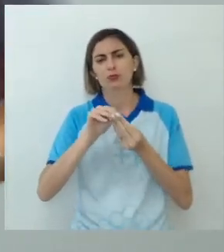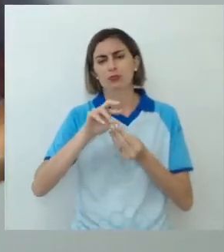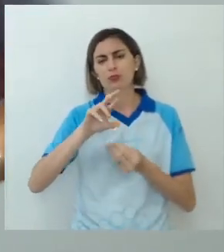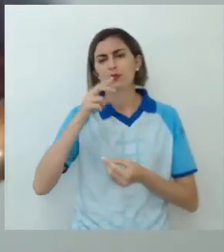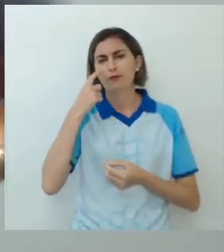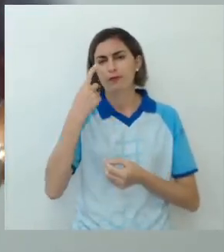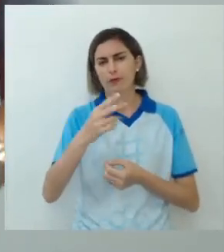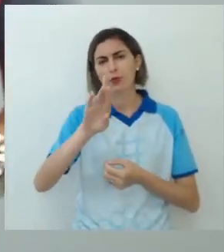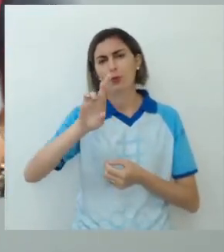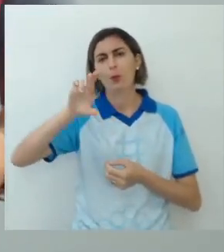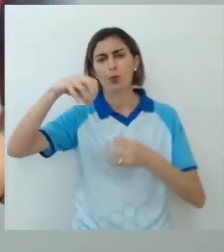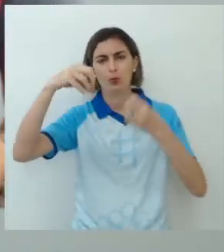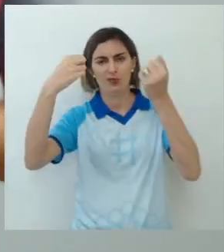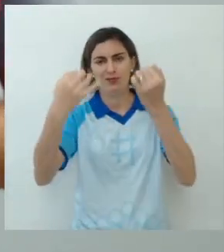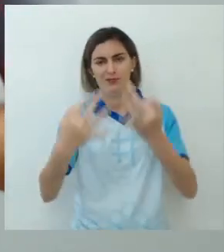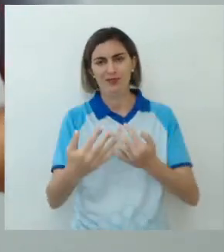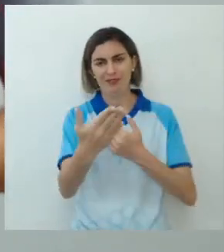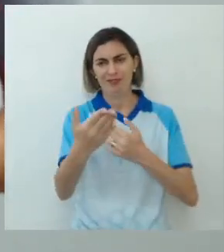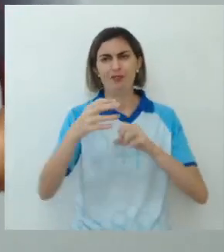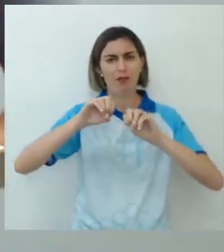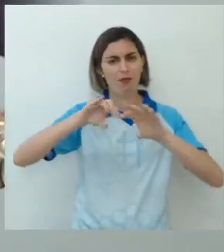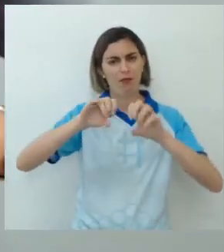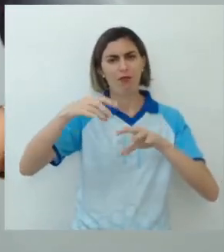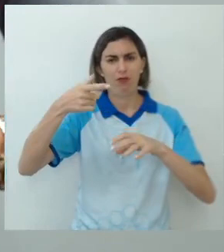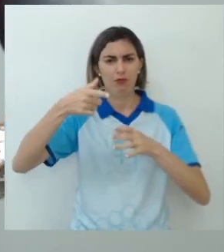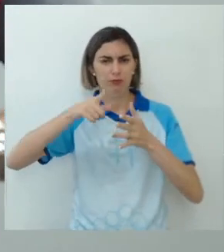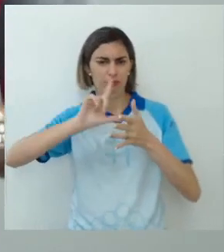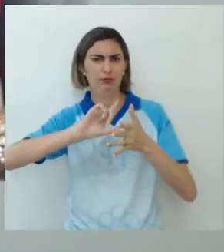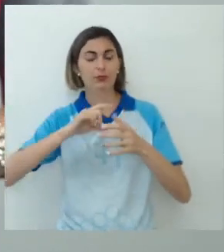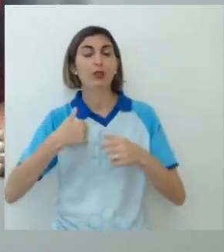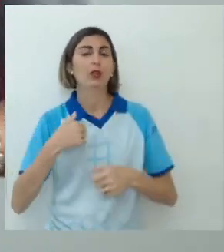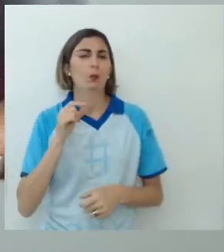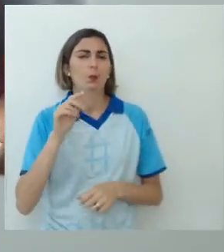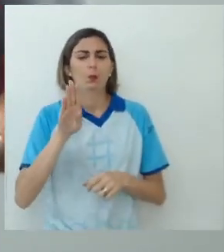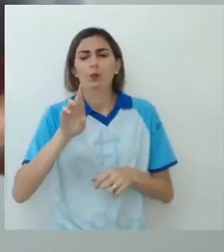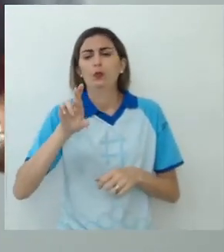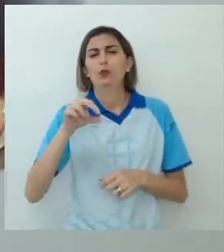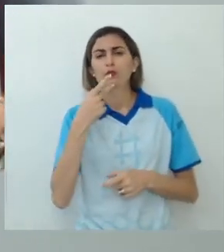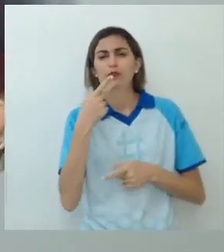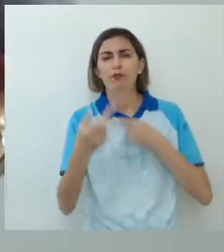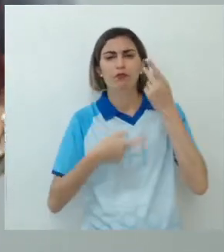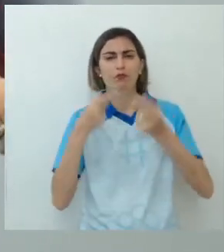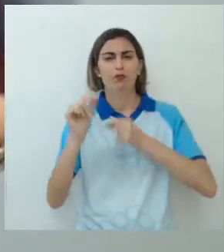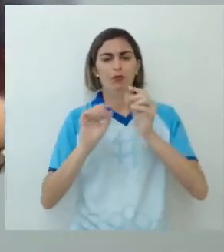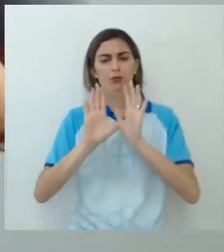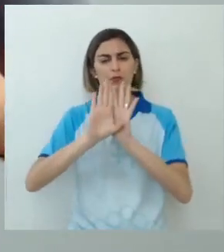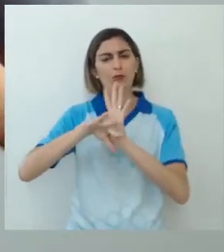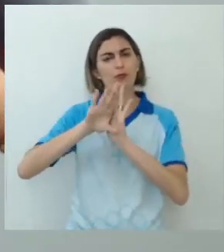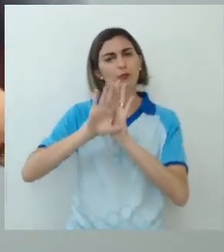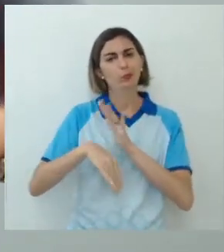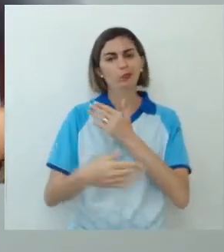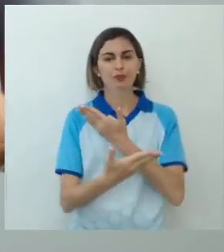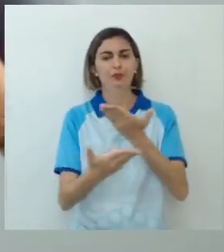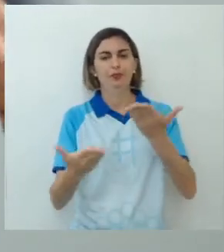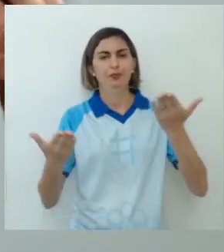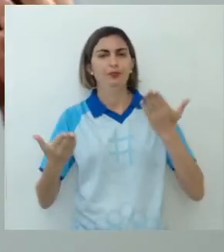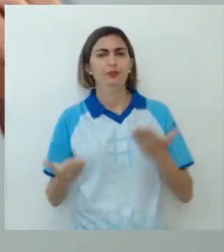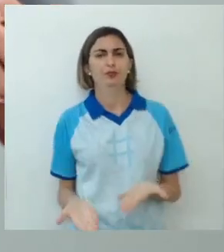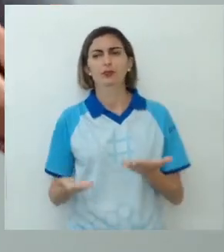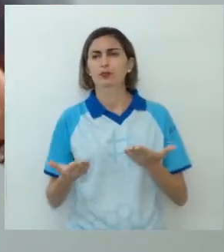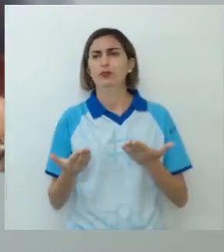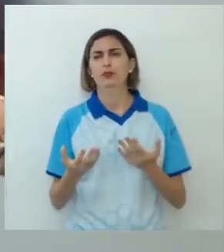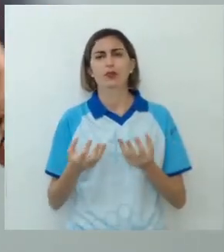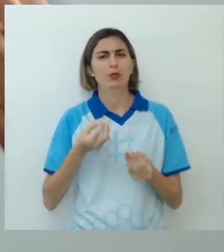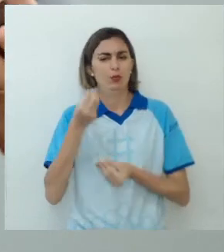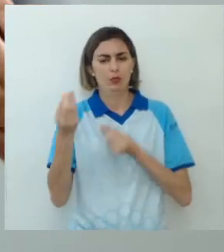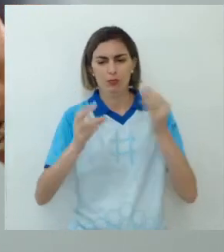Bruno Lardião disse para vocês na aula anterior. Então, o que foi que Bruno disse para vocês? Olha, os conceitos eles são